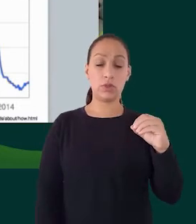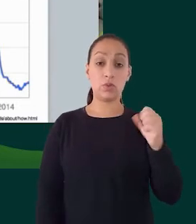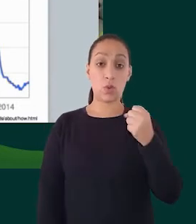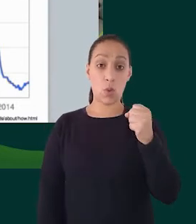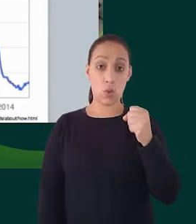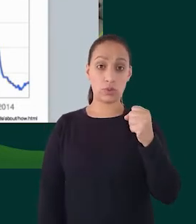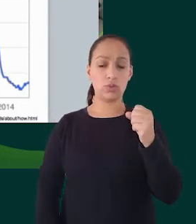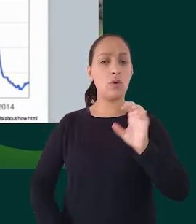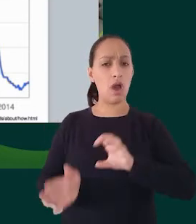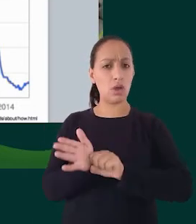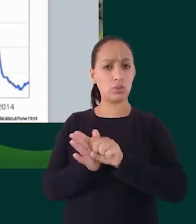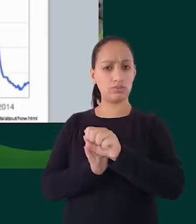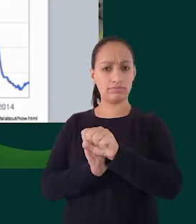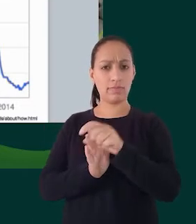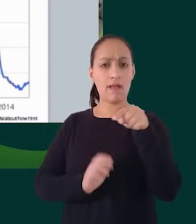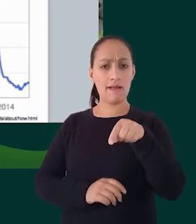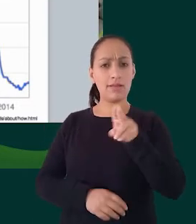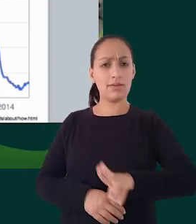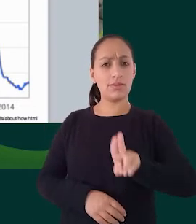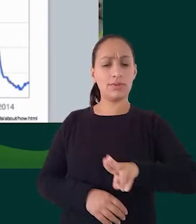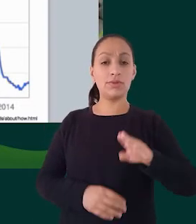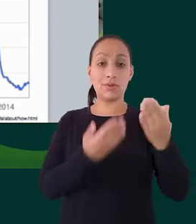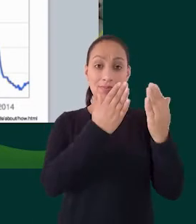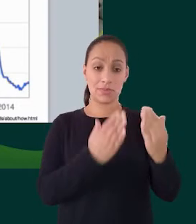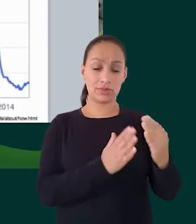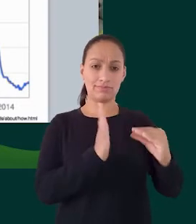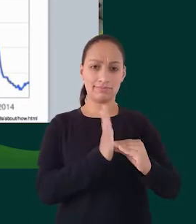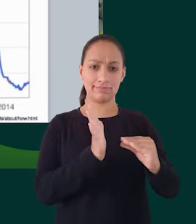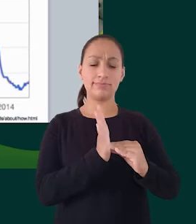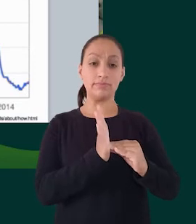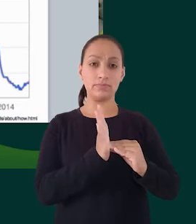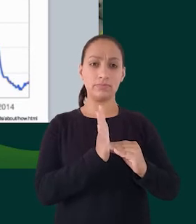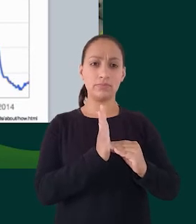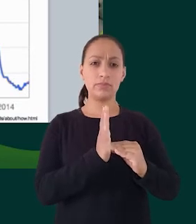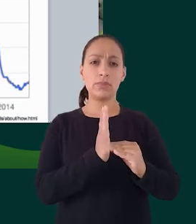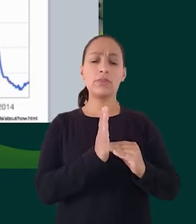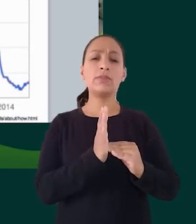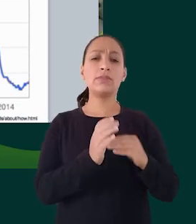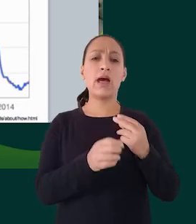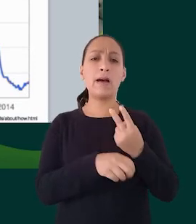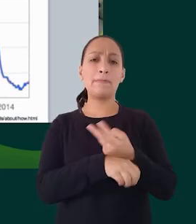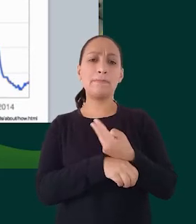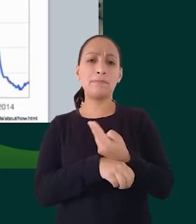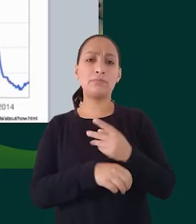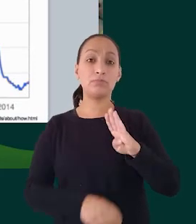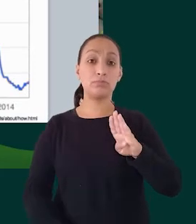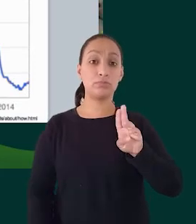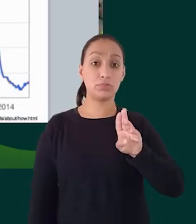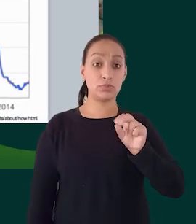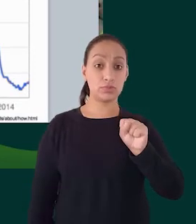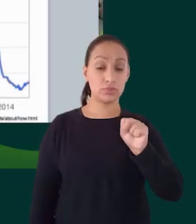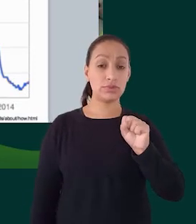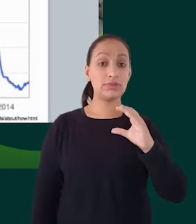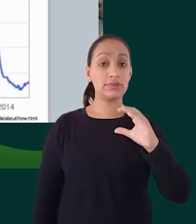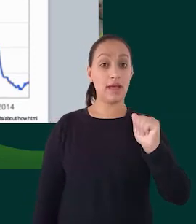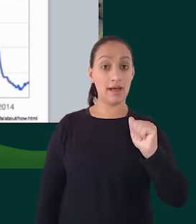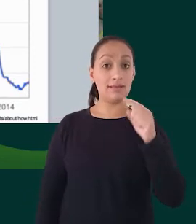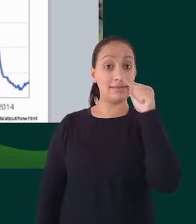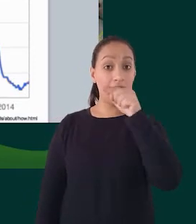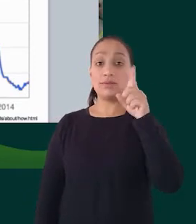ela utilizou machine learning nas buscas que os usuários nos Estados Unidos, inicialmente,